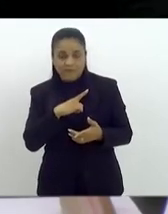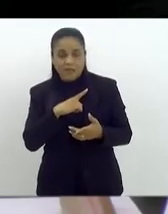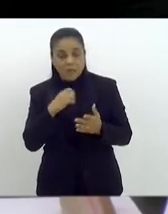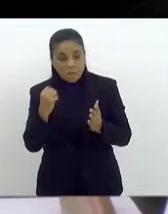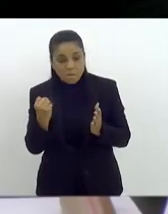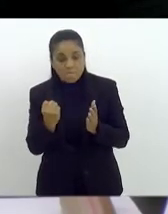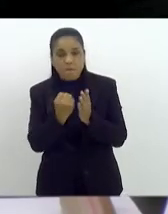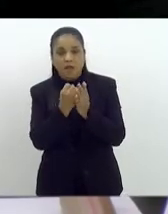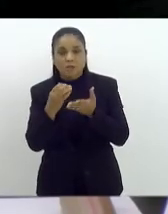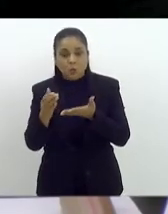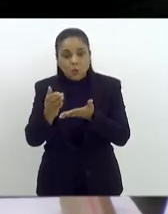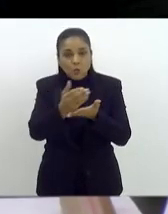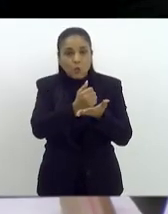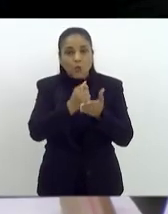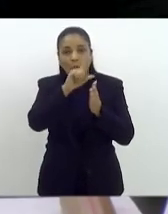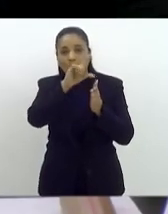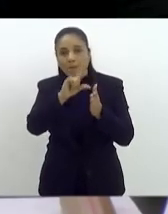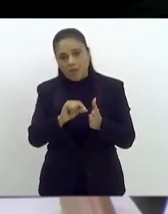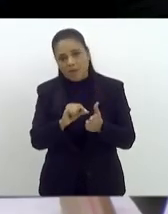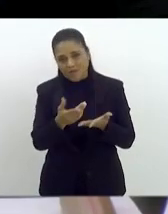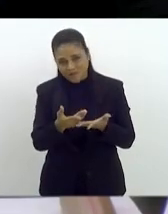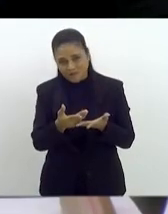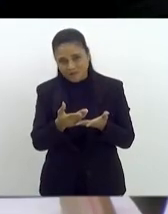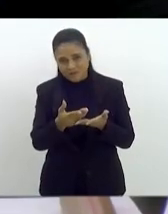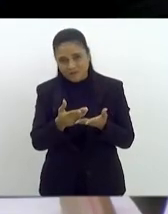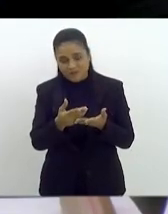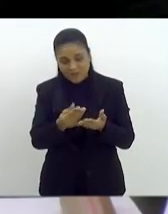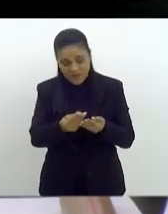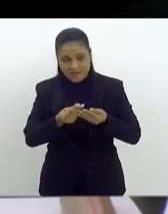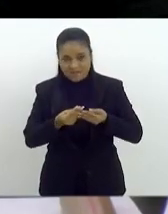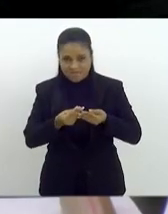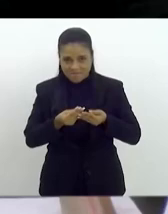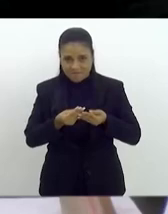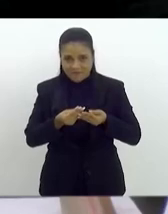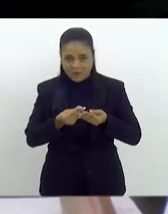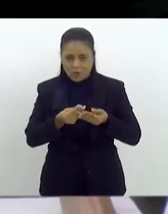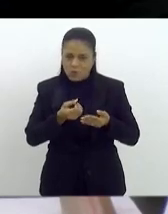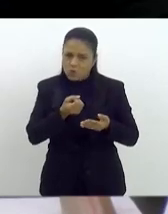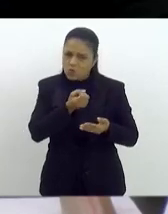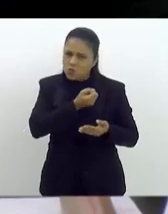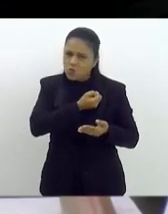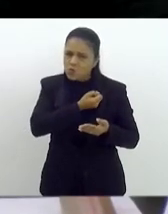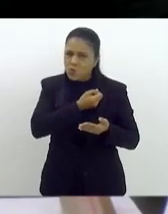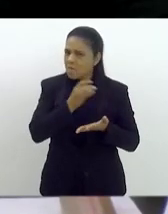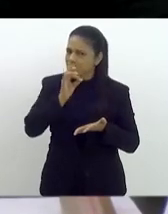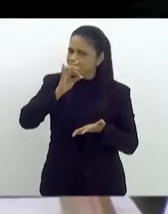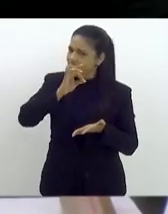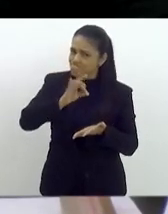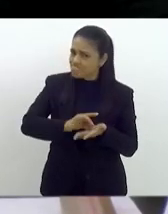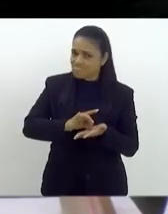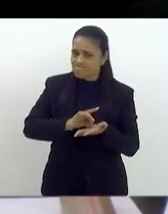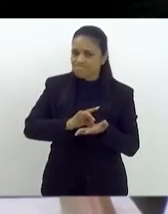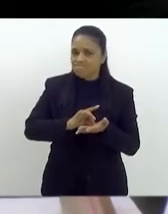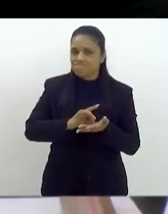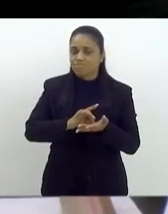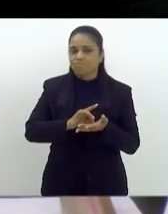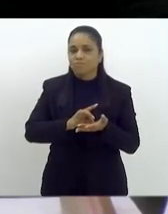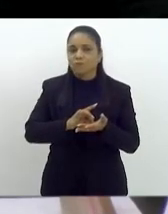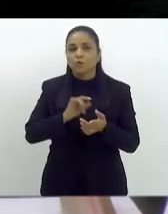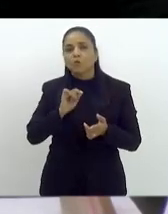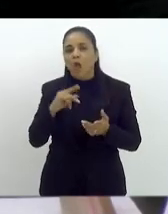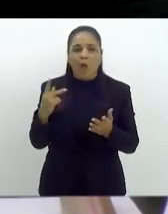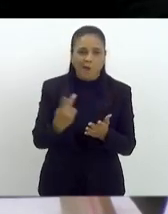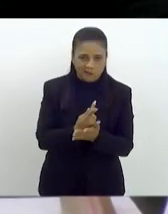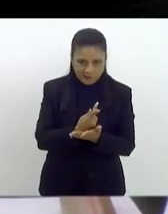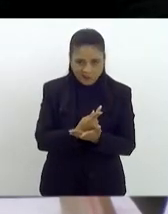números que a gente recebe né o número que a gente tem não é tão fidedigno da realidade de fato que que